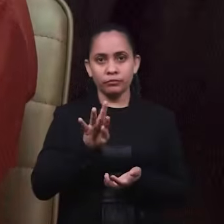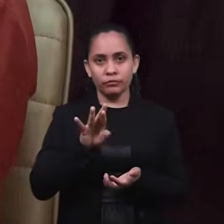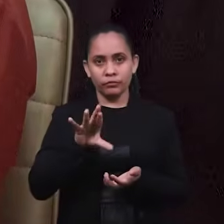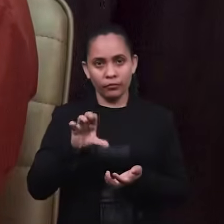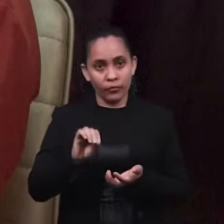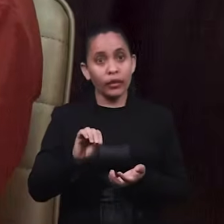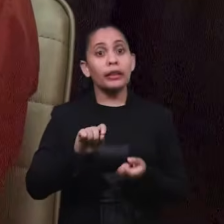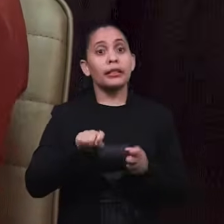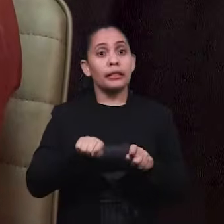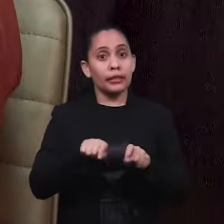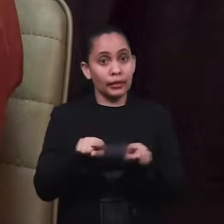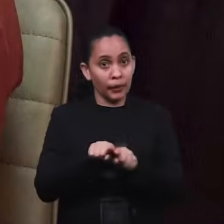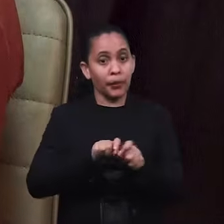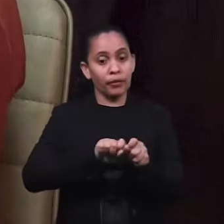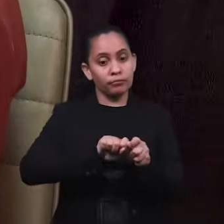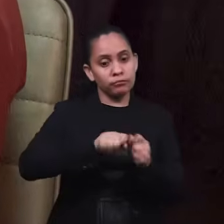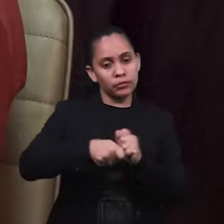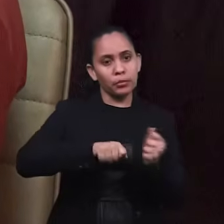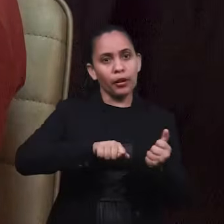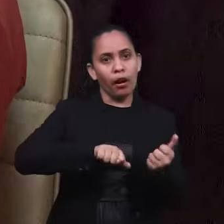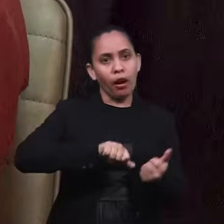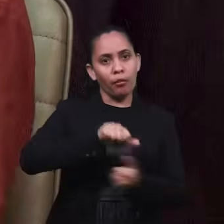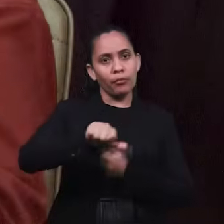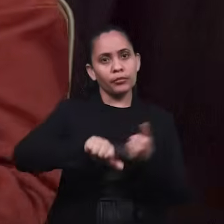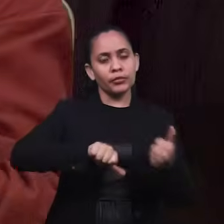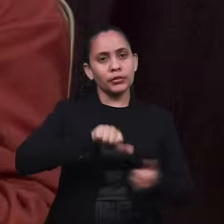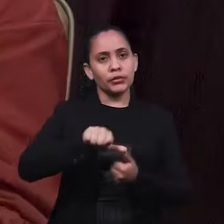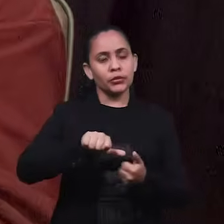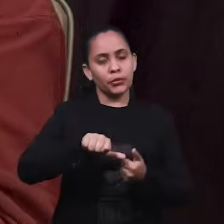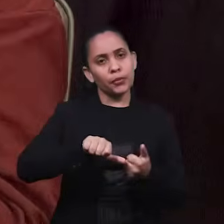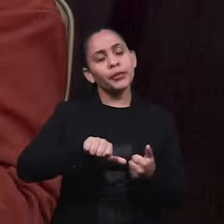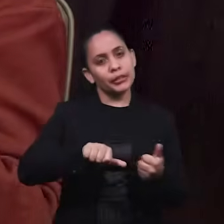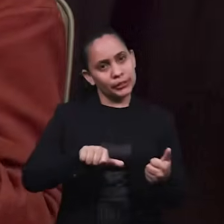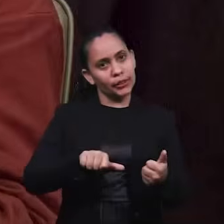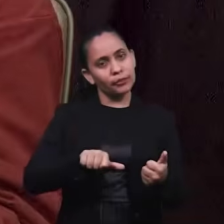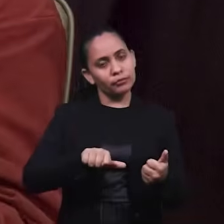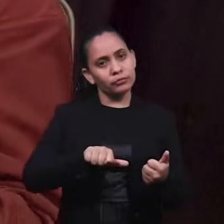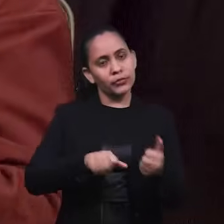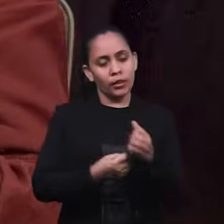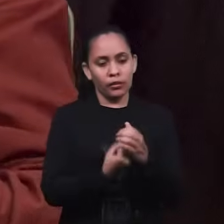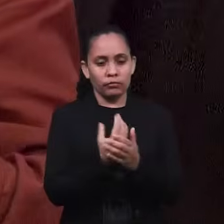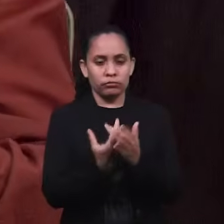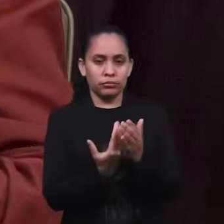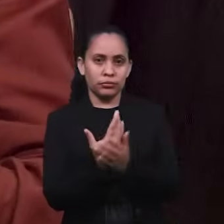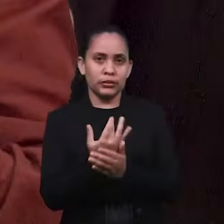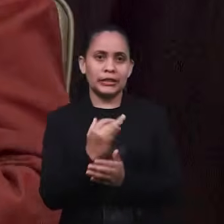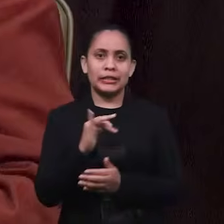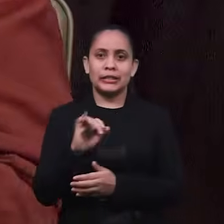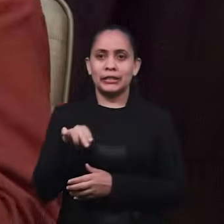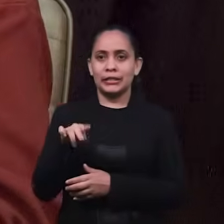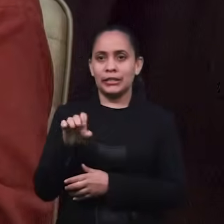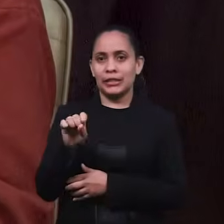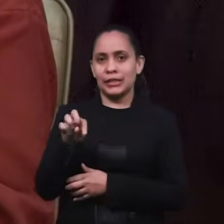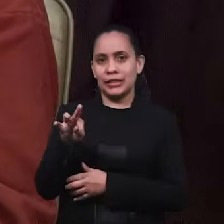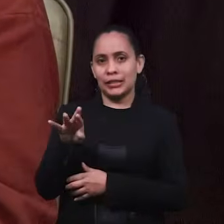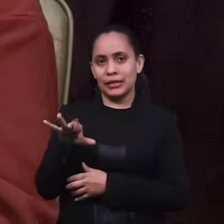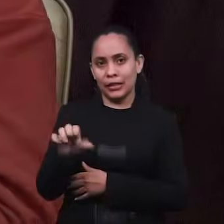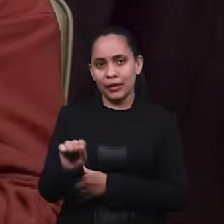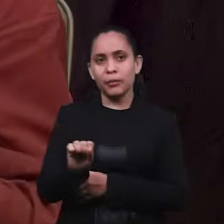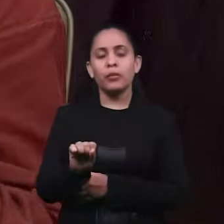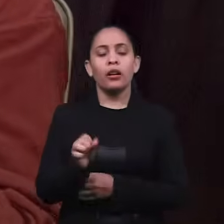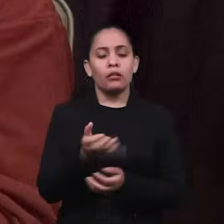também é quebrado, formando ácido orgânico e enzimas. Então, assim, é um composto, né? Isso tudo faz parte